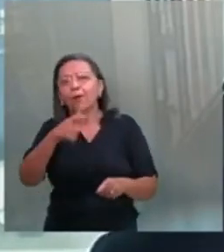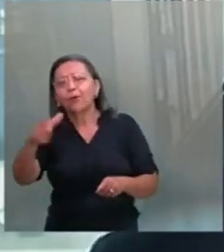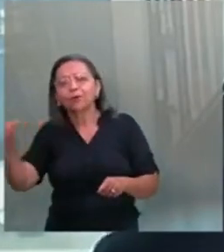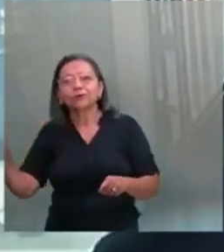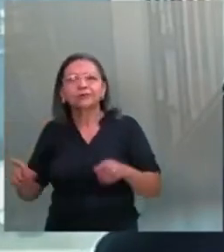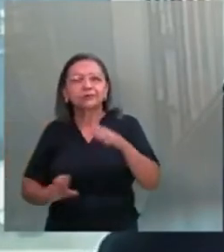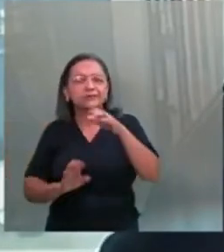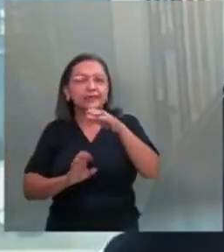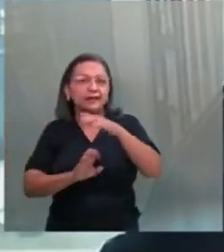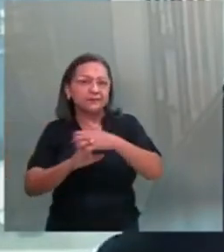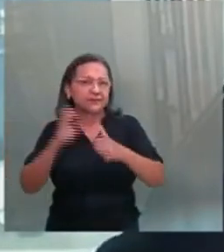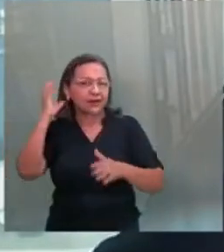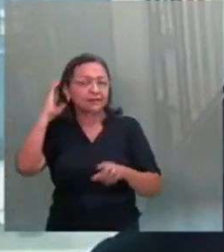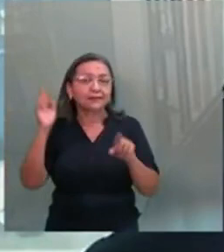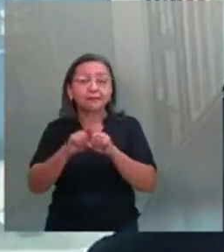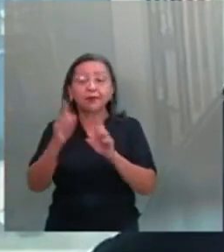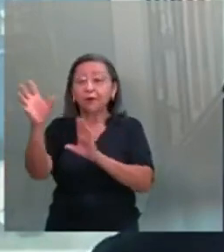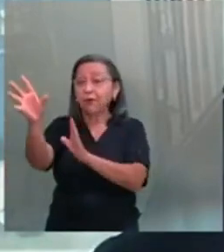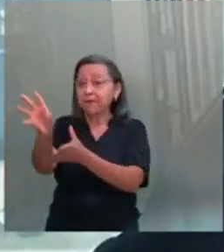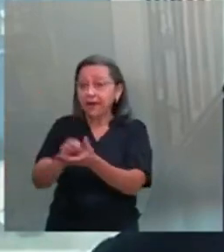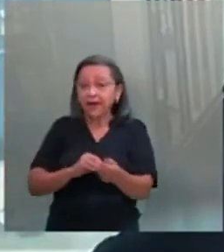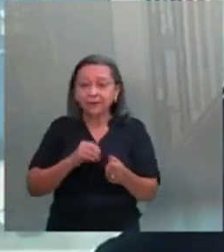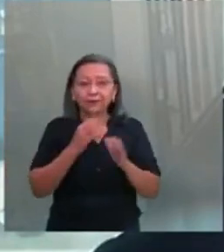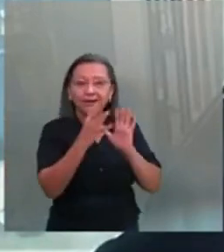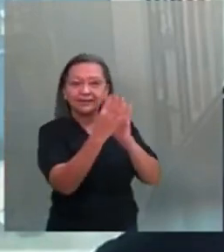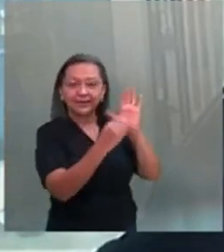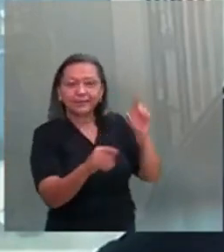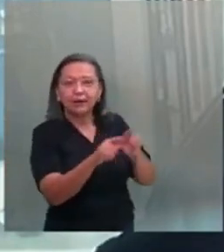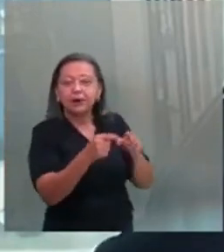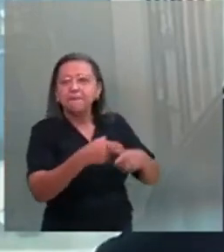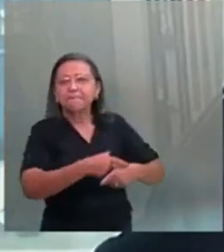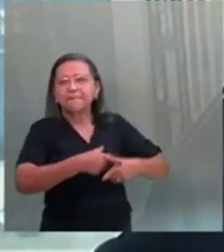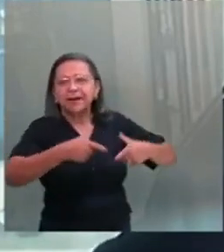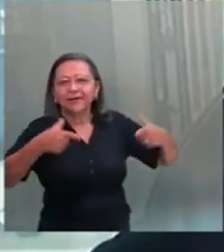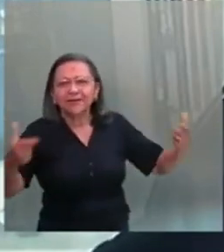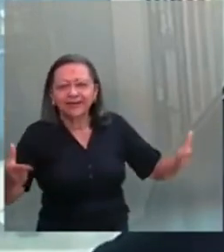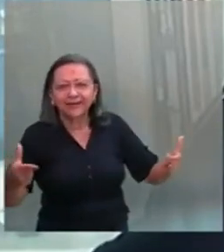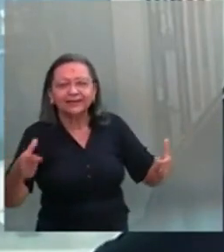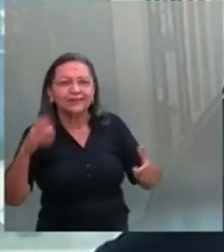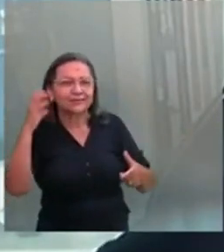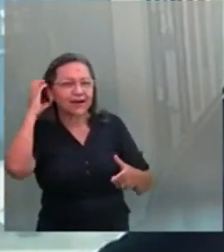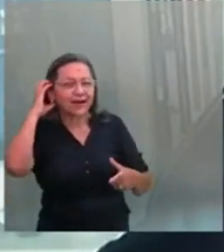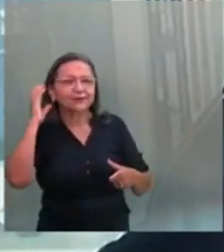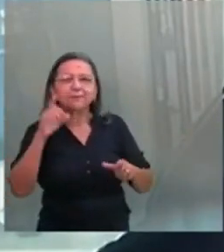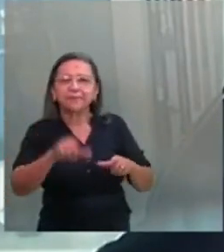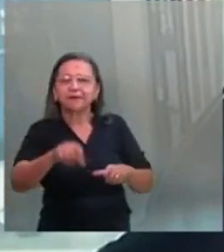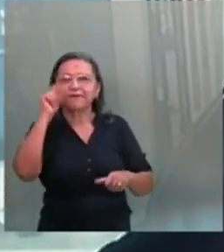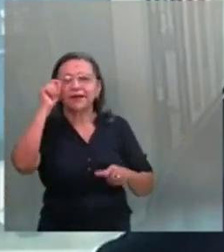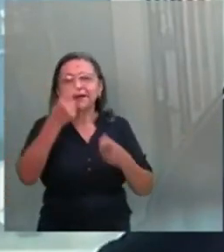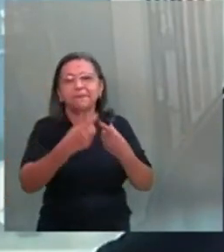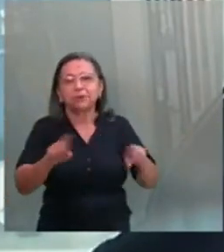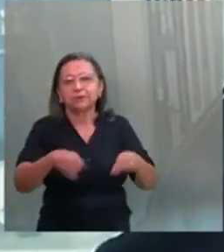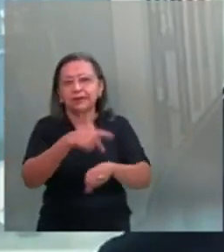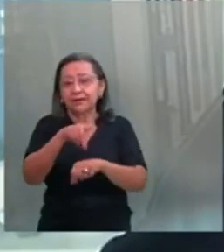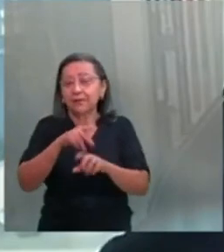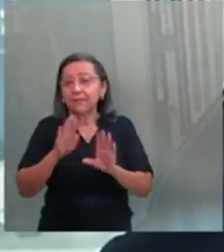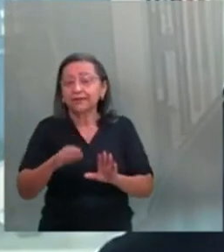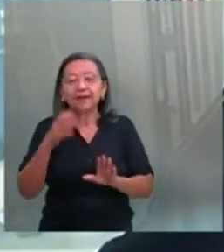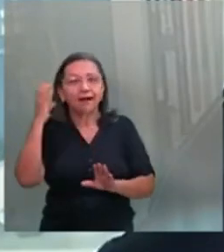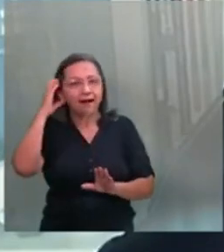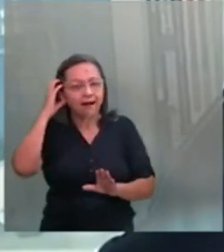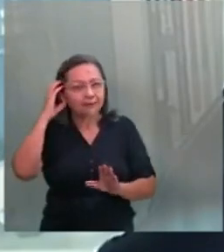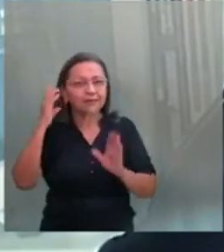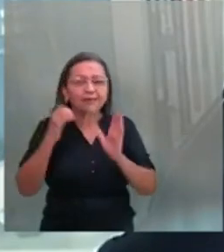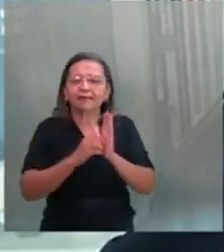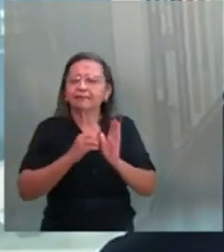seguiram esse exemplo, né? Embora a maioria das emissoras de rádio prefiram música internacional, mas a Rádio Senado mantém a